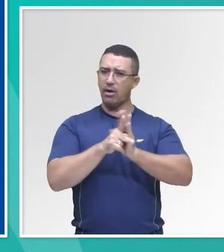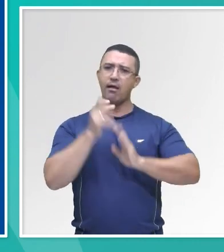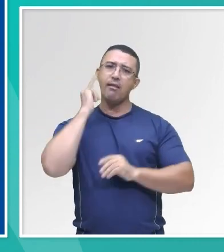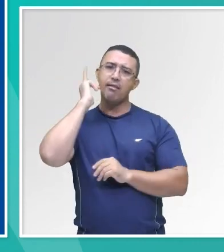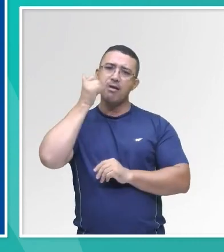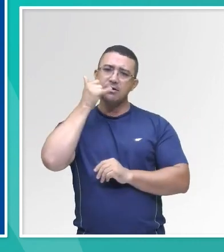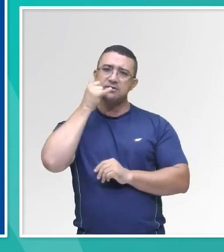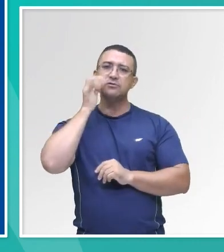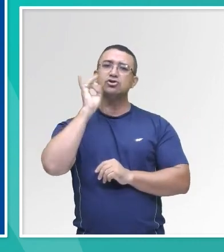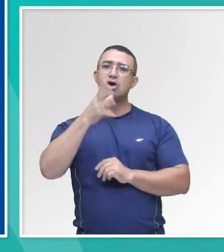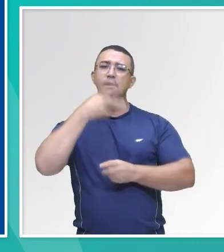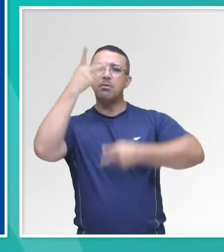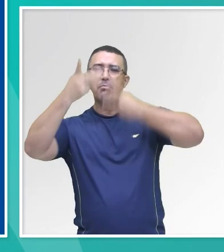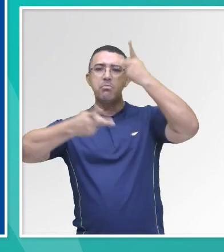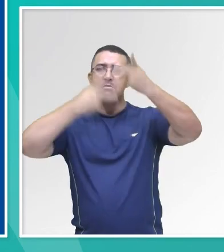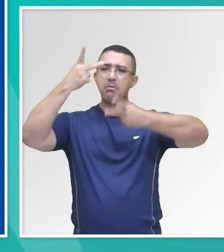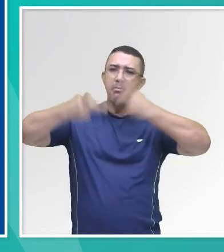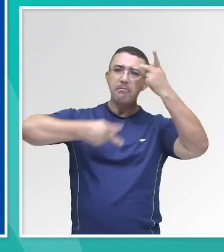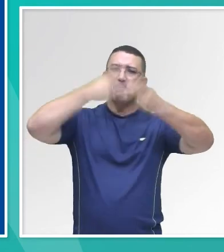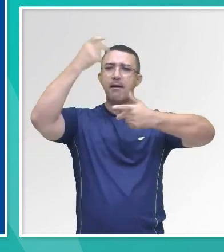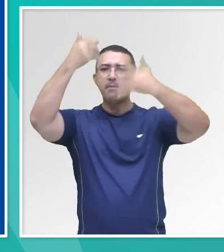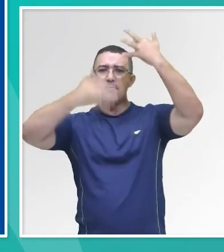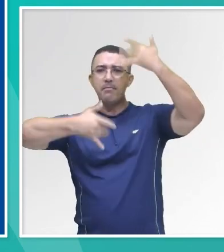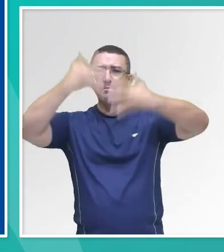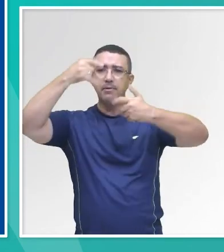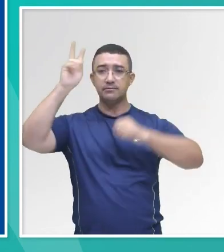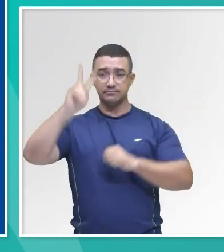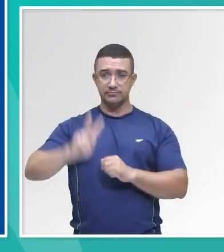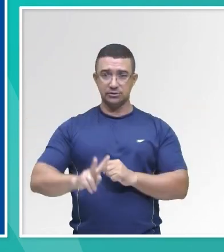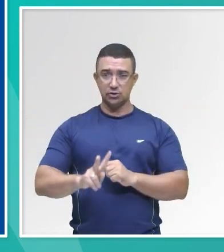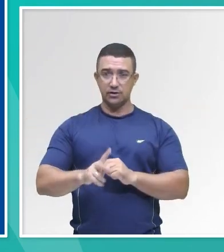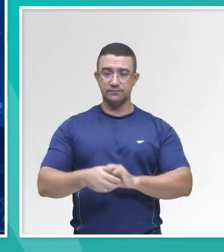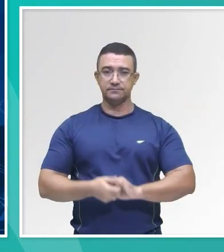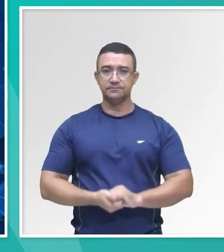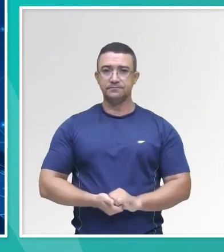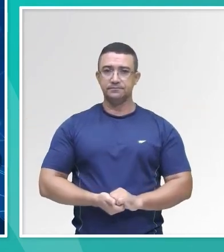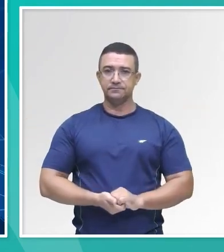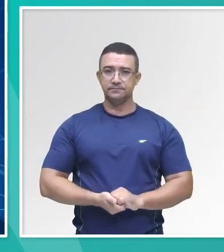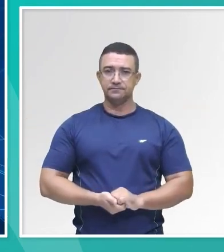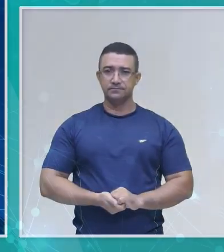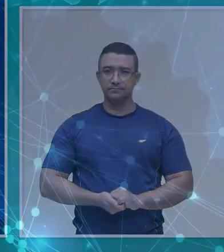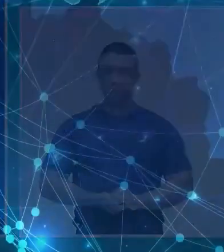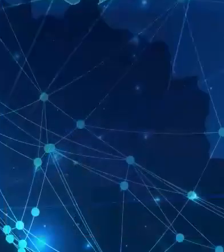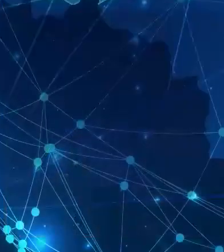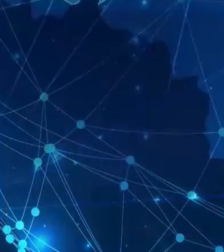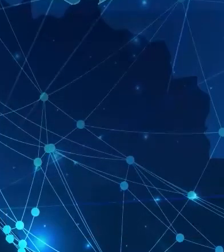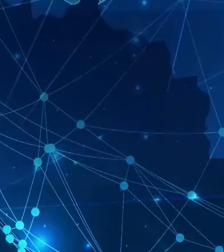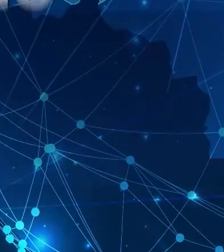uma história, ok? Uma história. Muito bem.